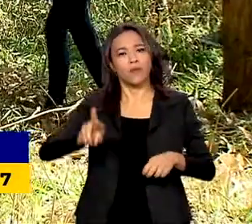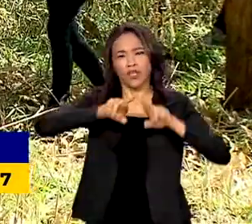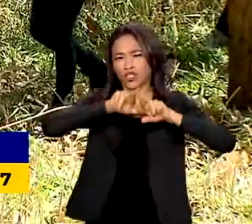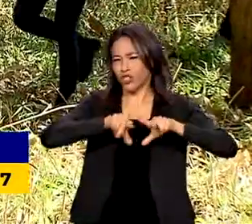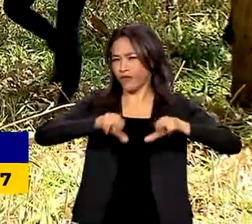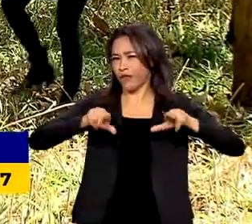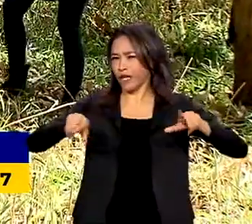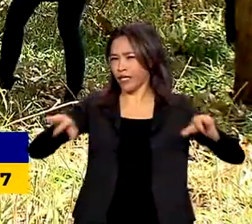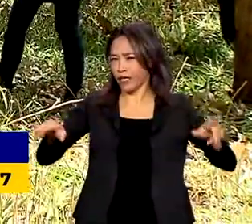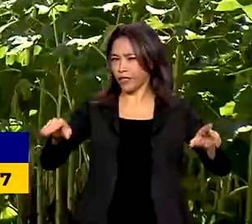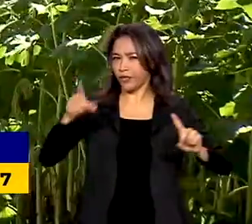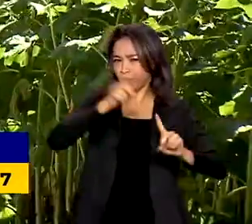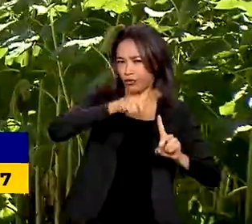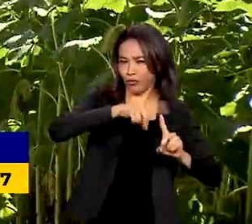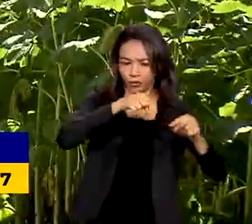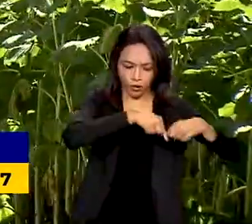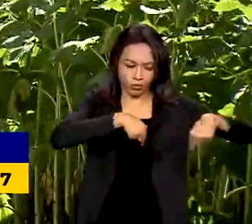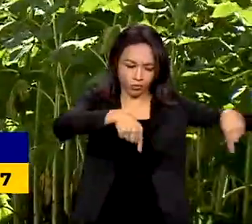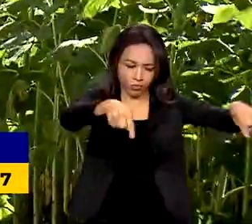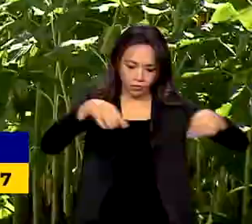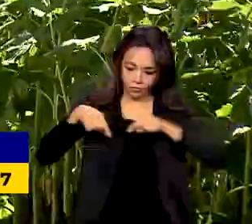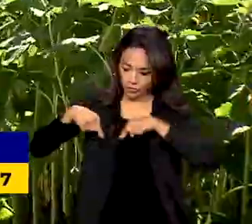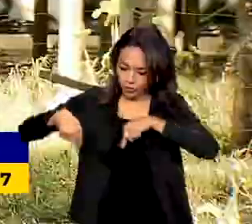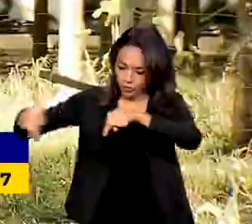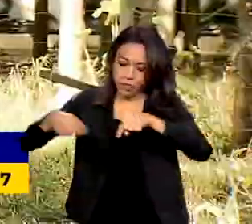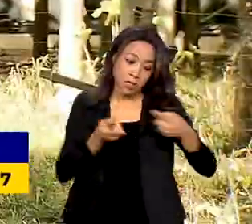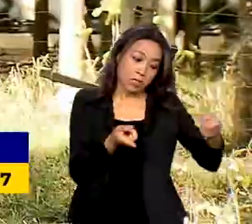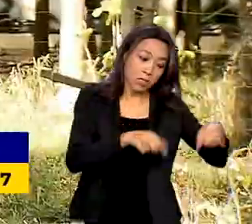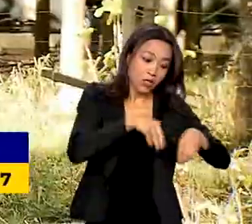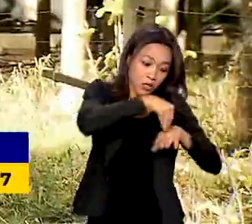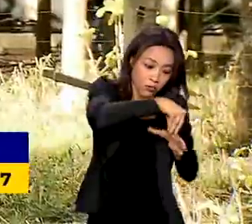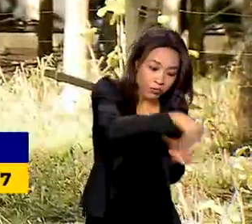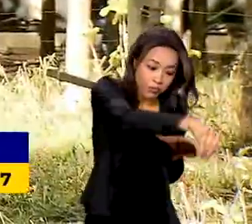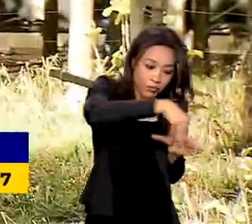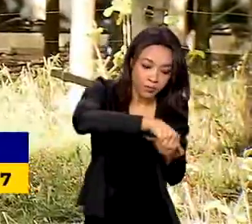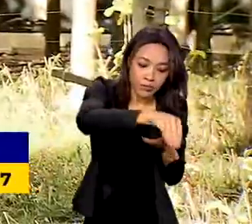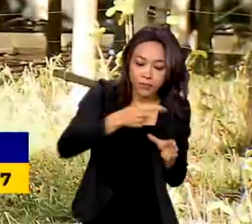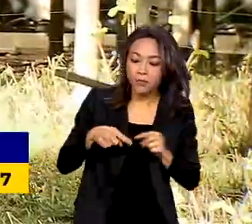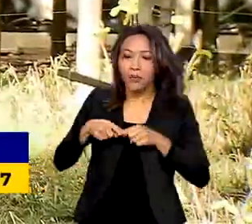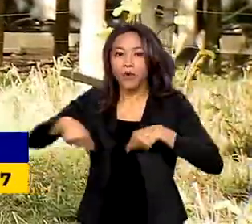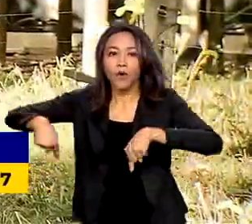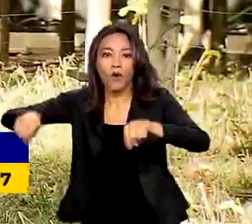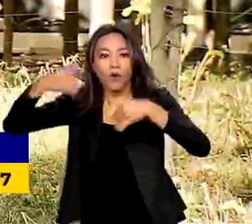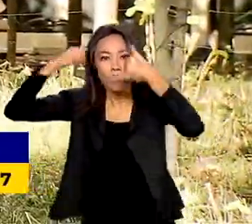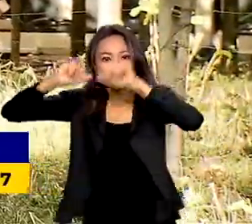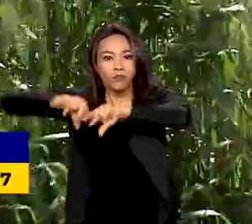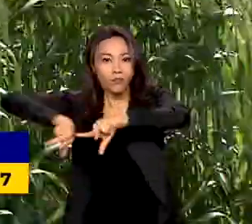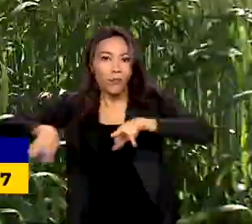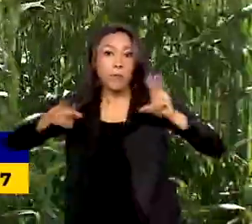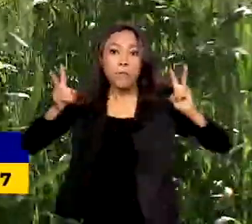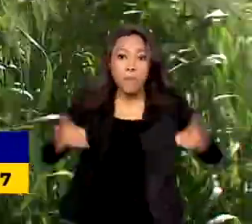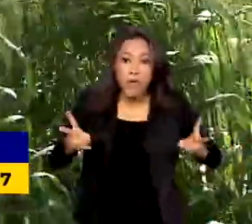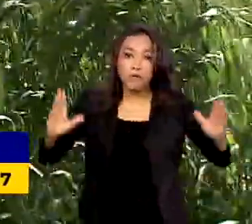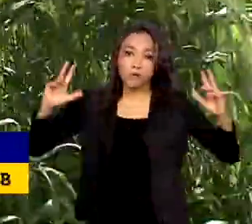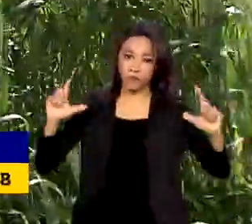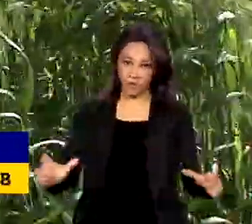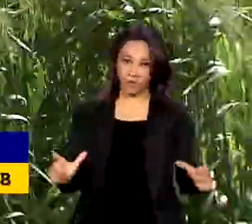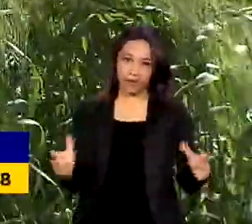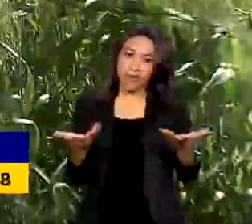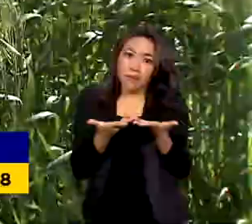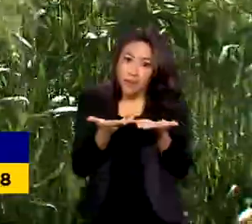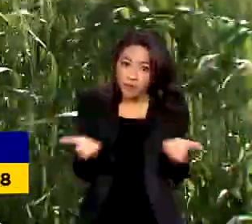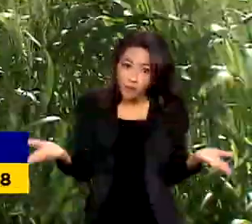culturas produtivas seja agrícola pecuária e Florestal dentro de uma mesma área tudo isso de